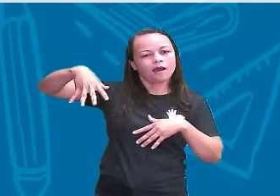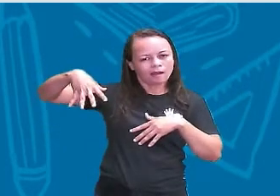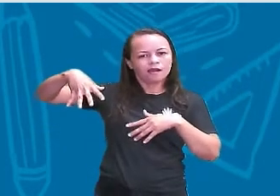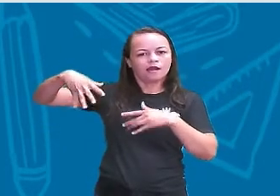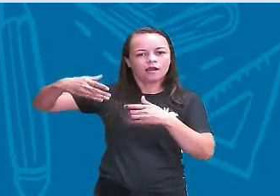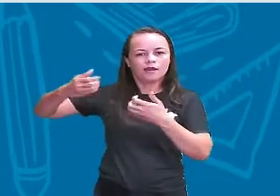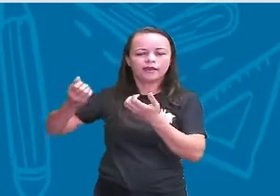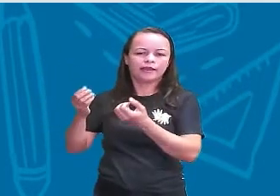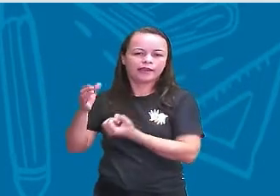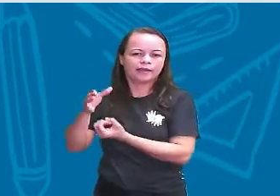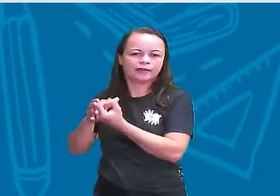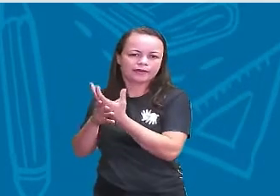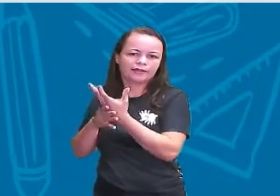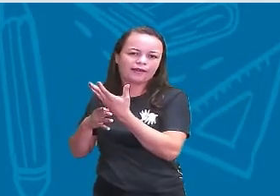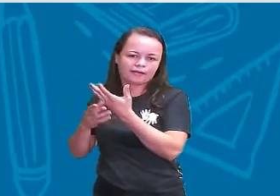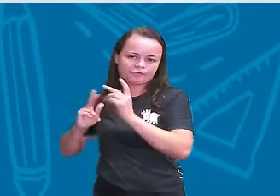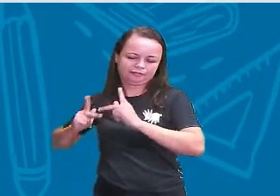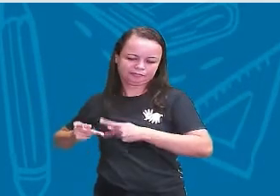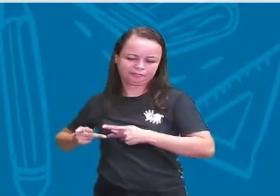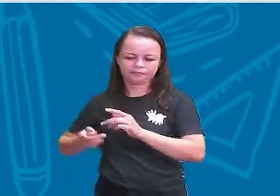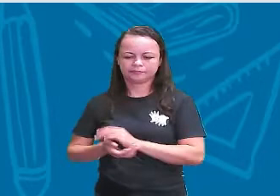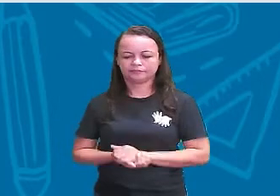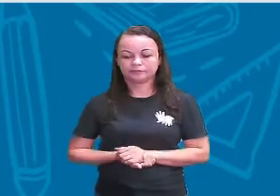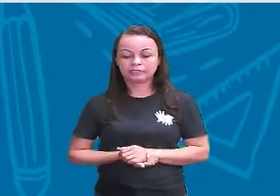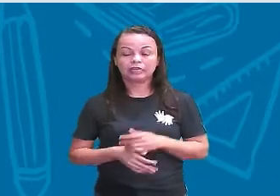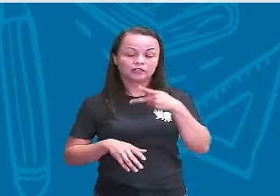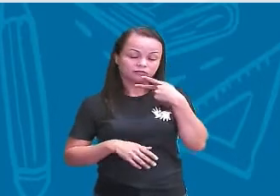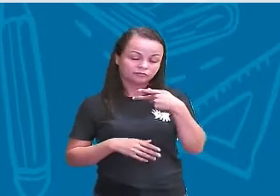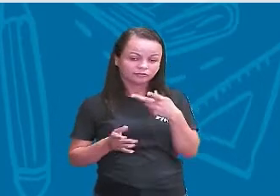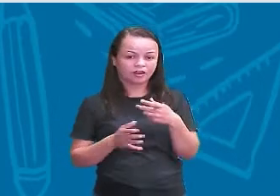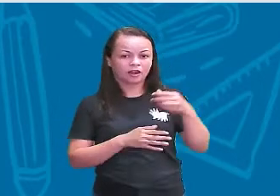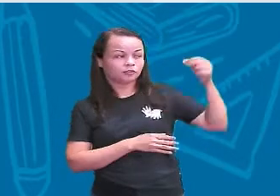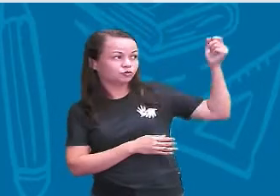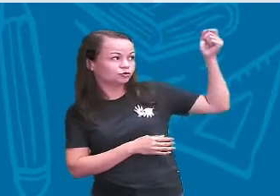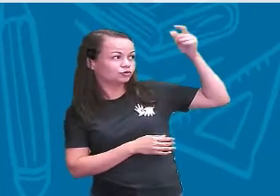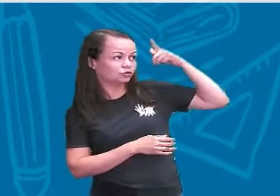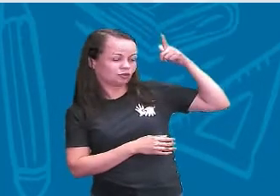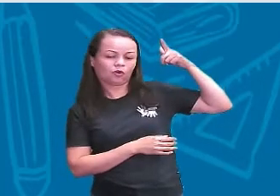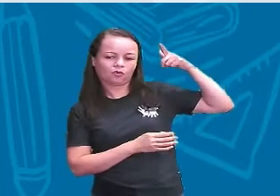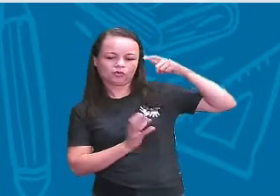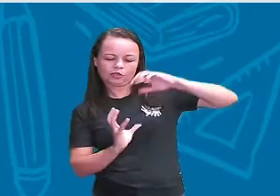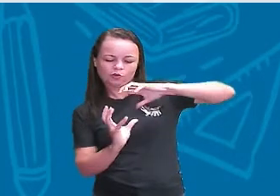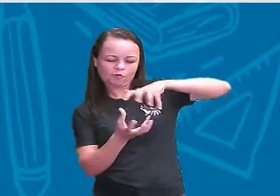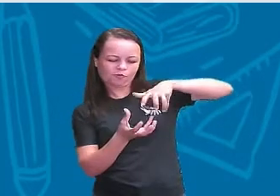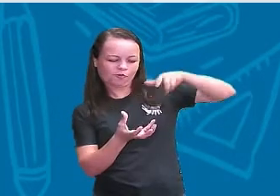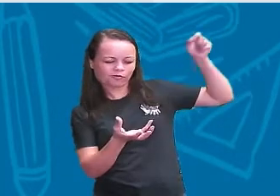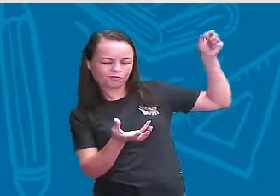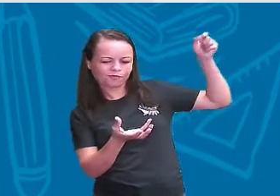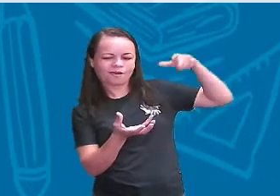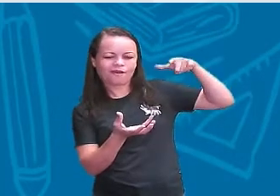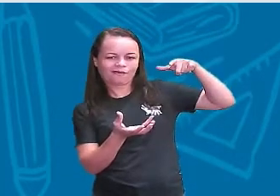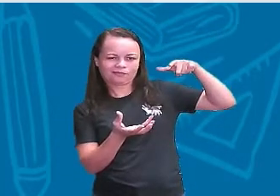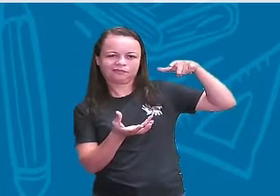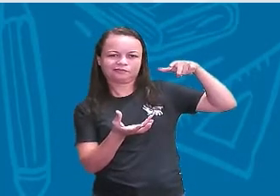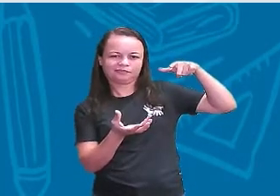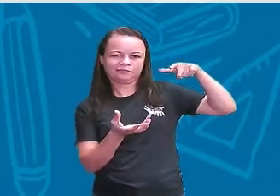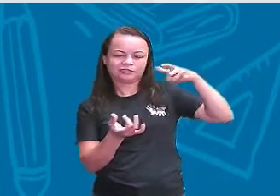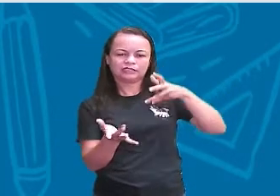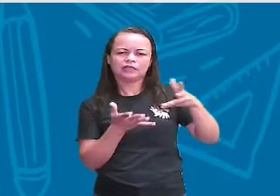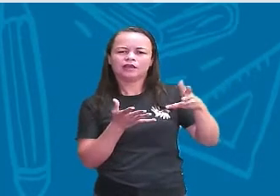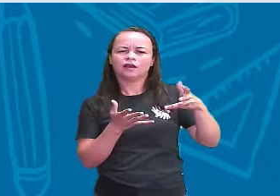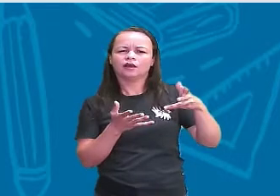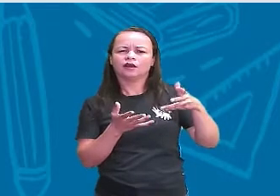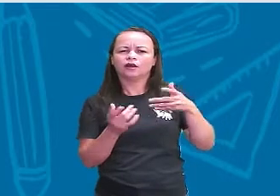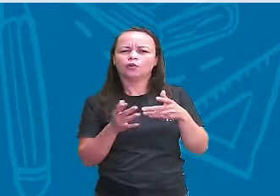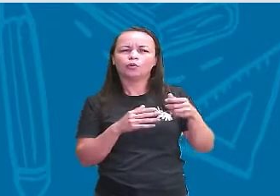nosso Sol, né, essa grande estrela que clareia o nosso planeta Terra, o Sol está a